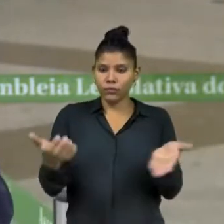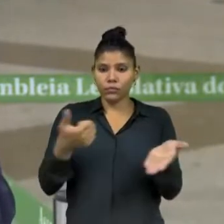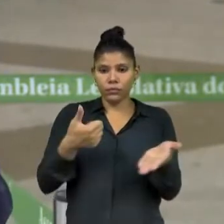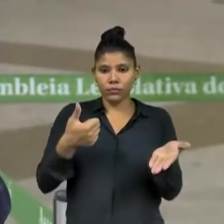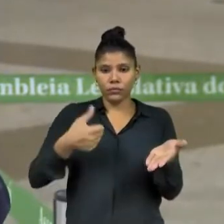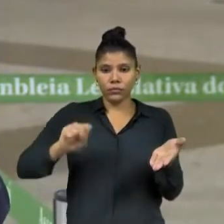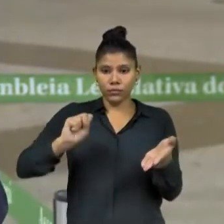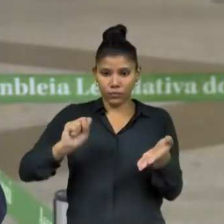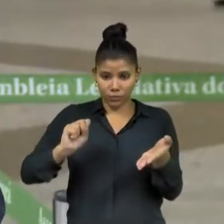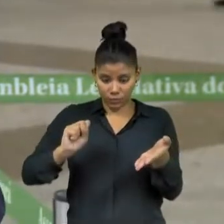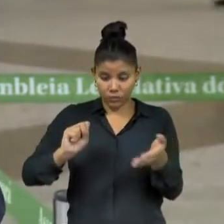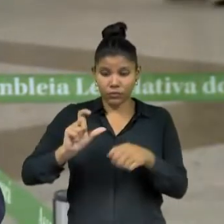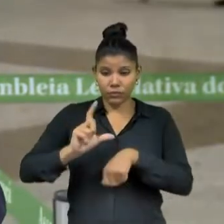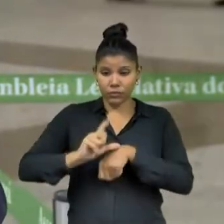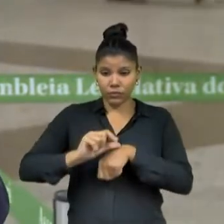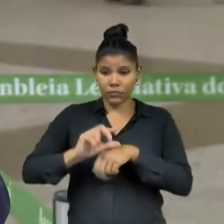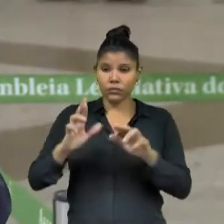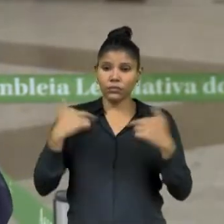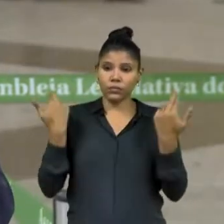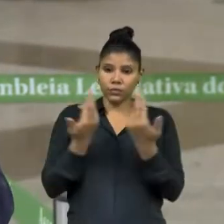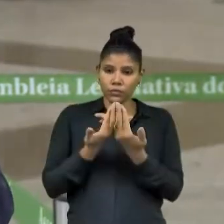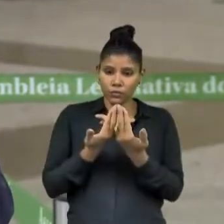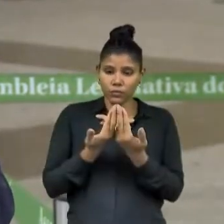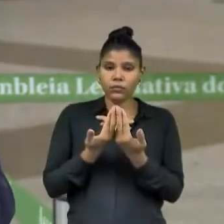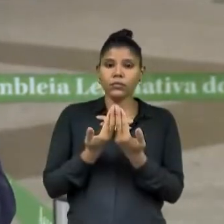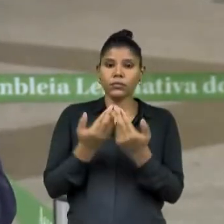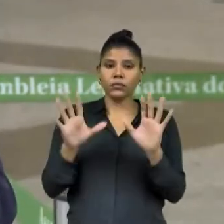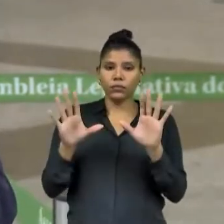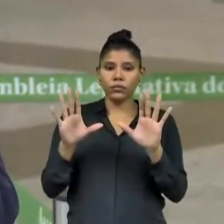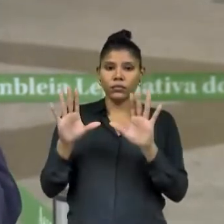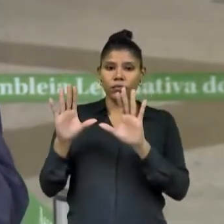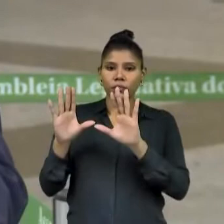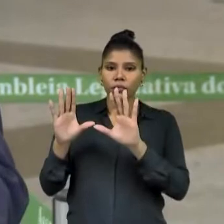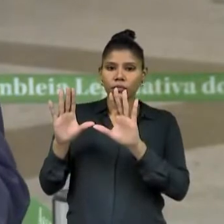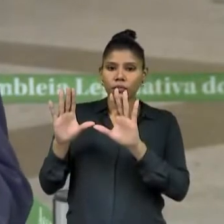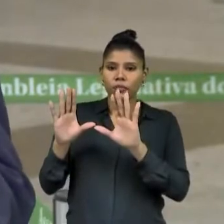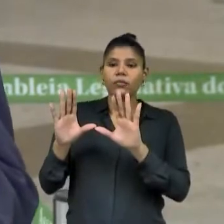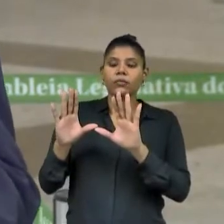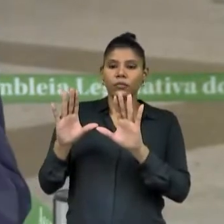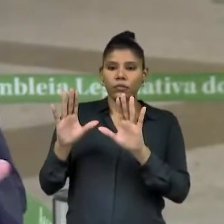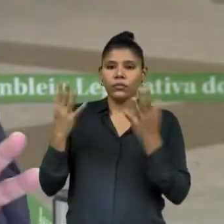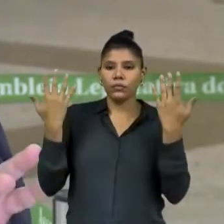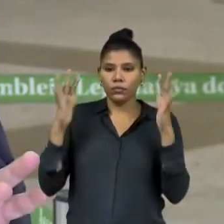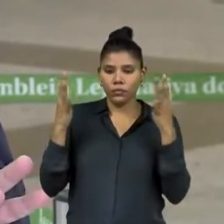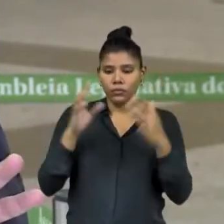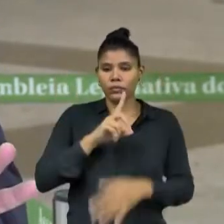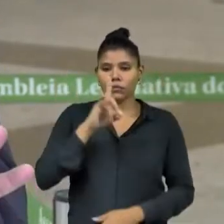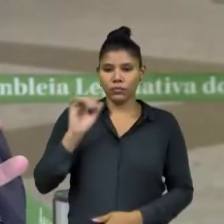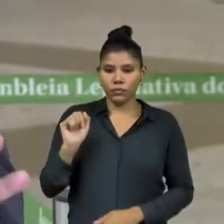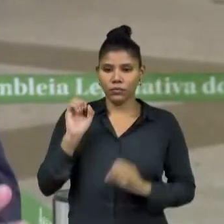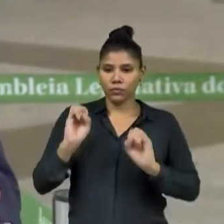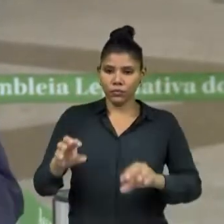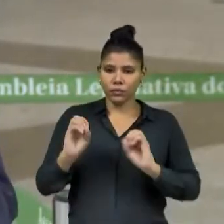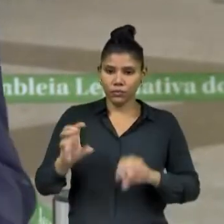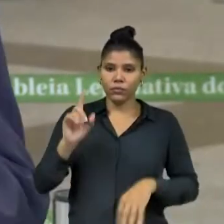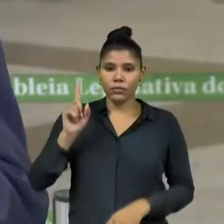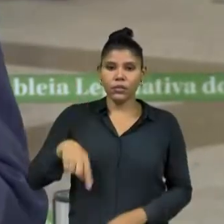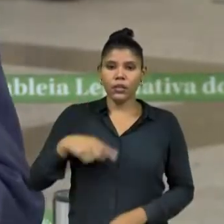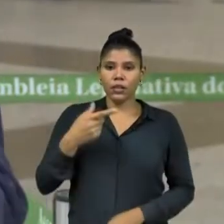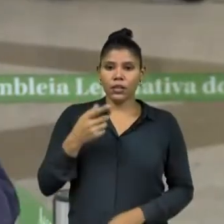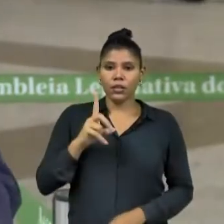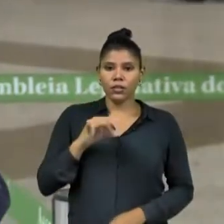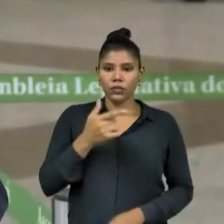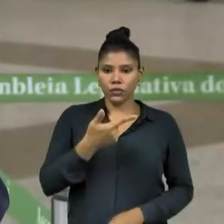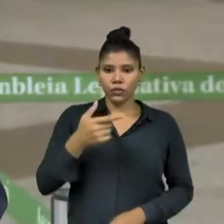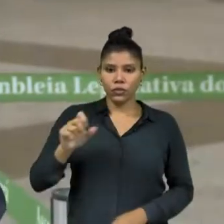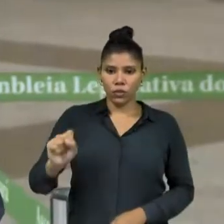sessão solene para celebrar o Dia da Educação. E o Dia da Educação é comemorado no dia 28 de abril, mas a